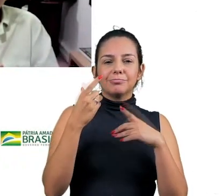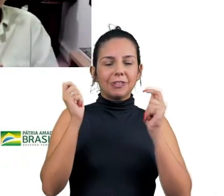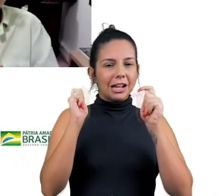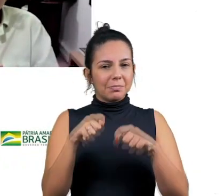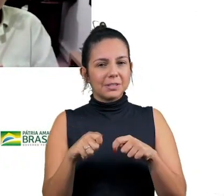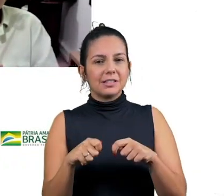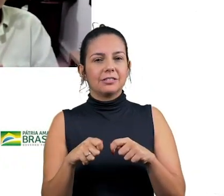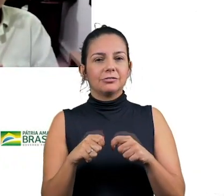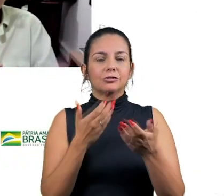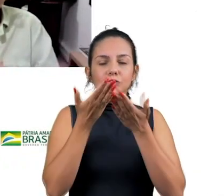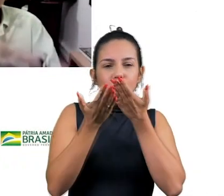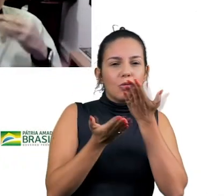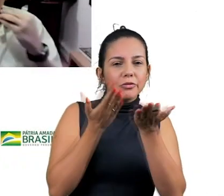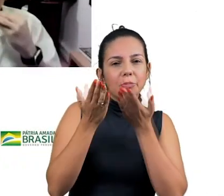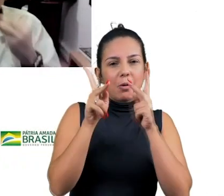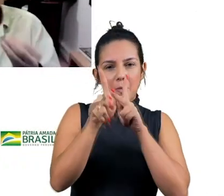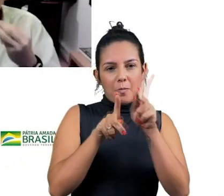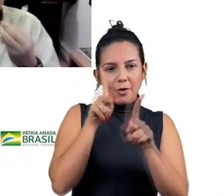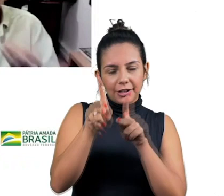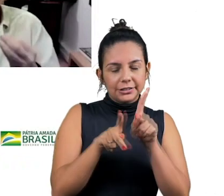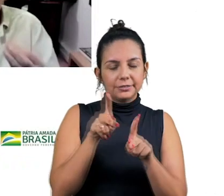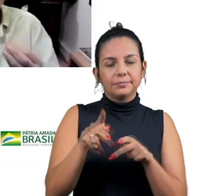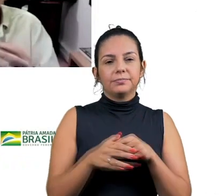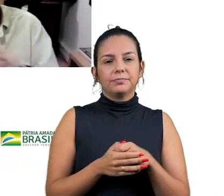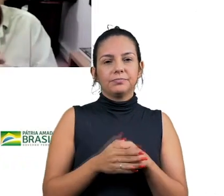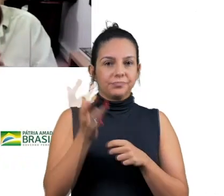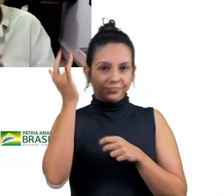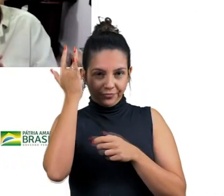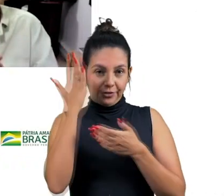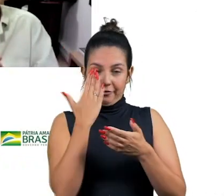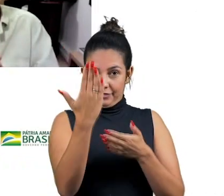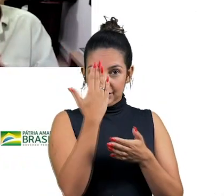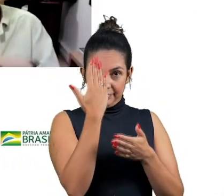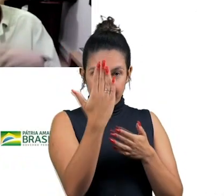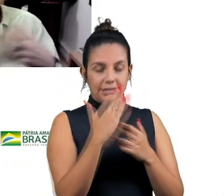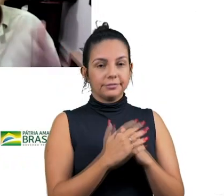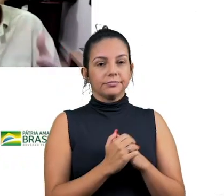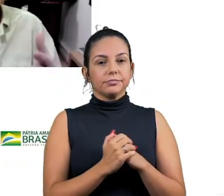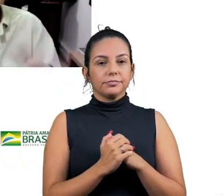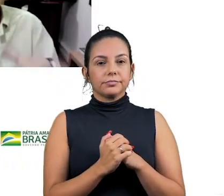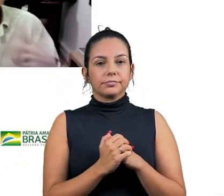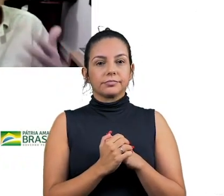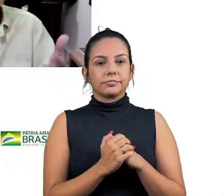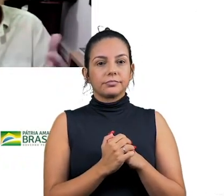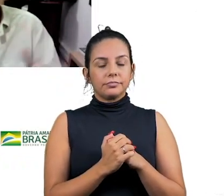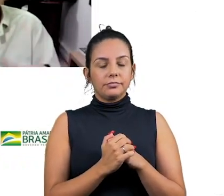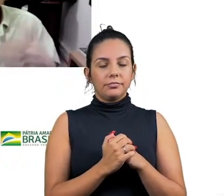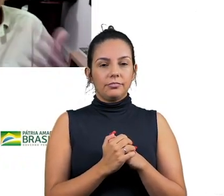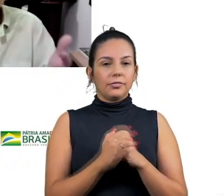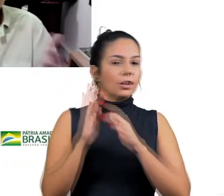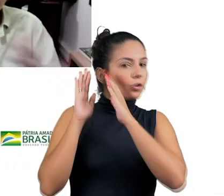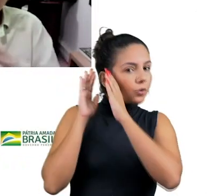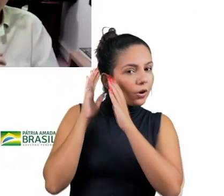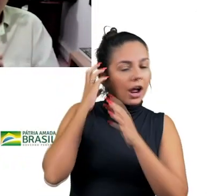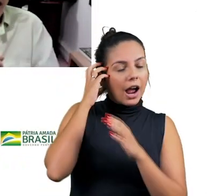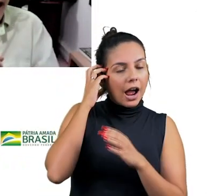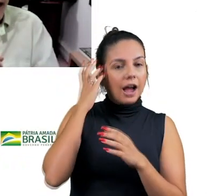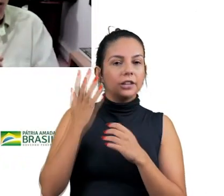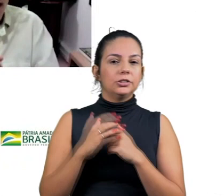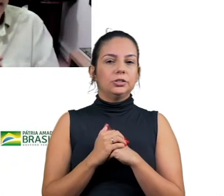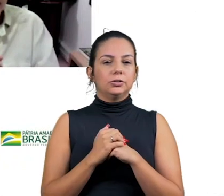de convencimento da população face a face, né? Quer dizer, era no comício, era no rádio, era